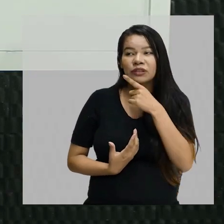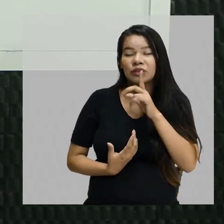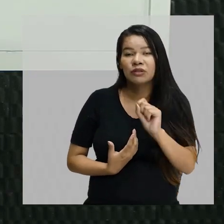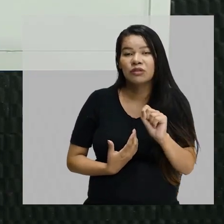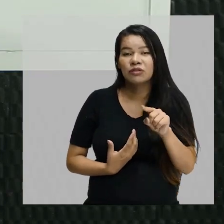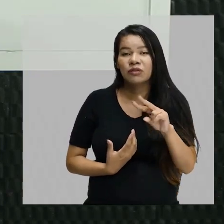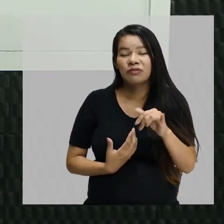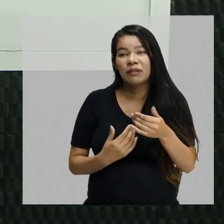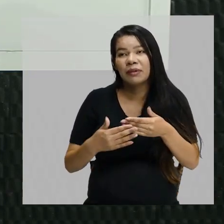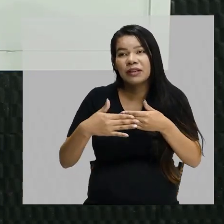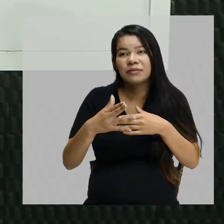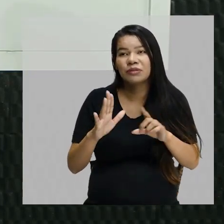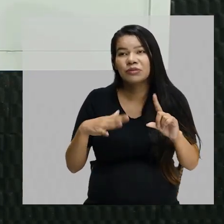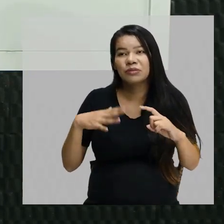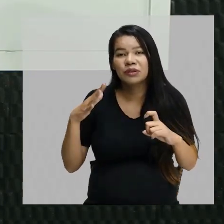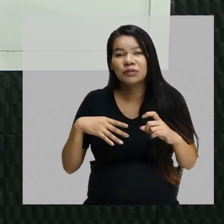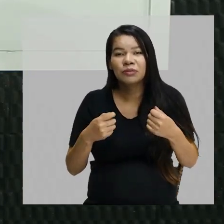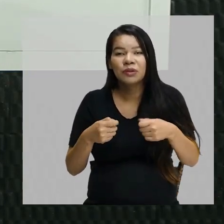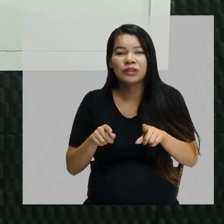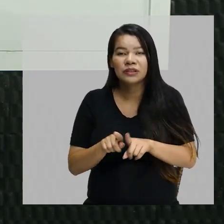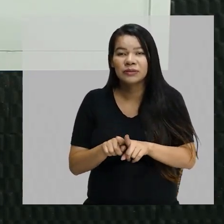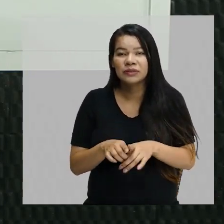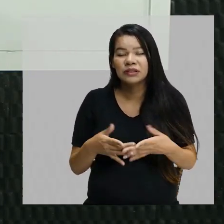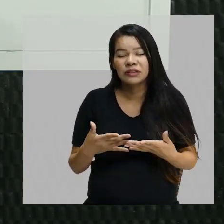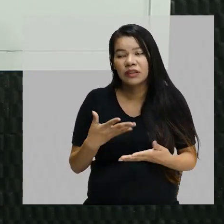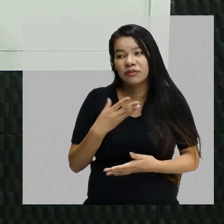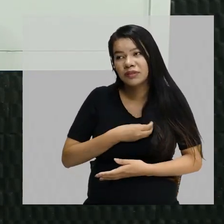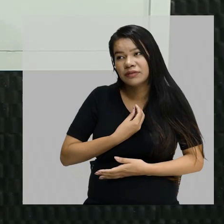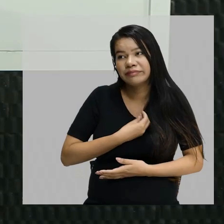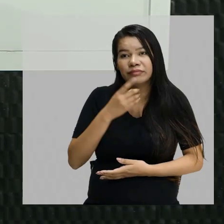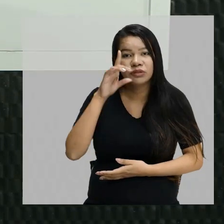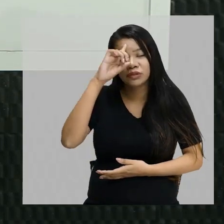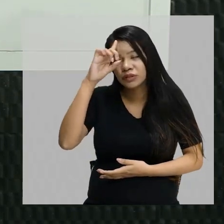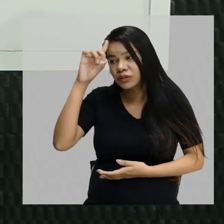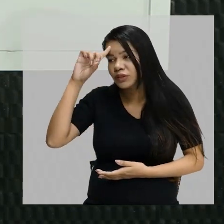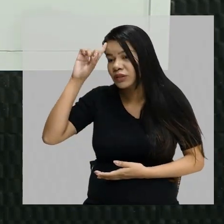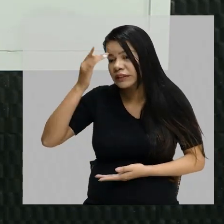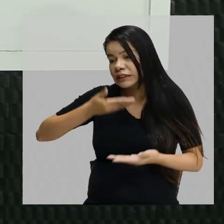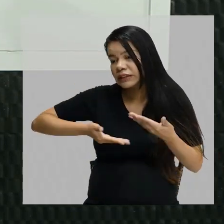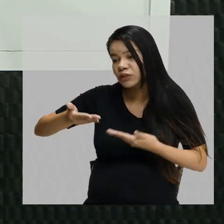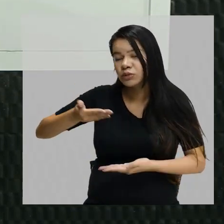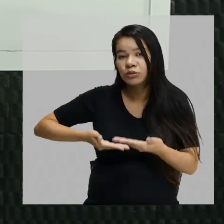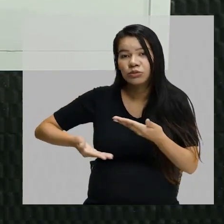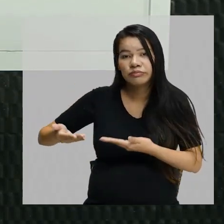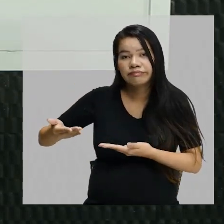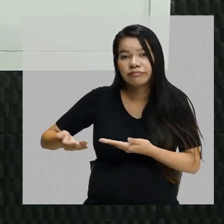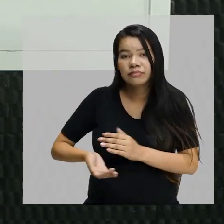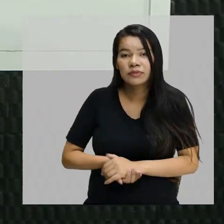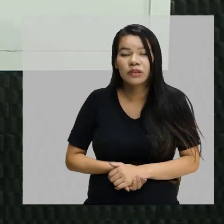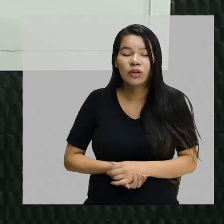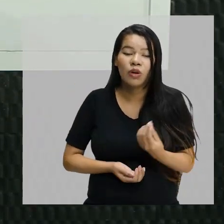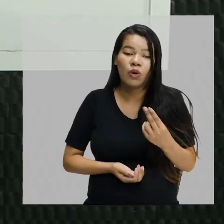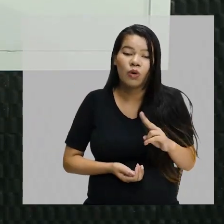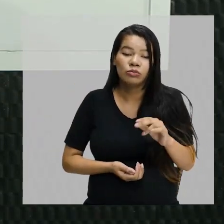do mito você pode dizer também fazer isso a partir da mera Convivência do cotidiano aí virou senso comum por exemplo você pode fazer isso